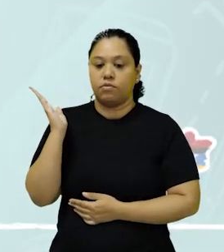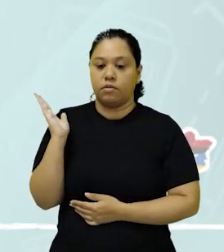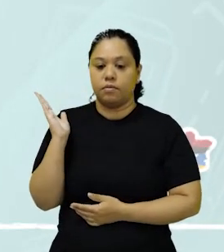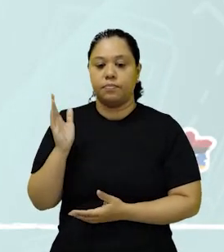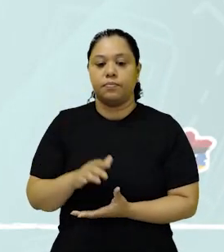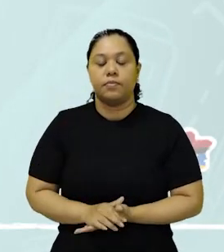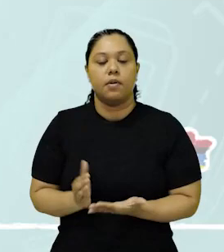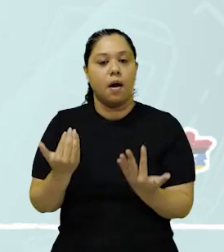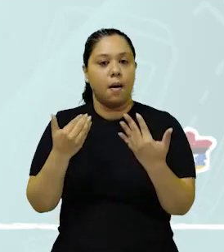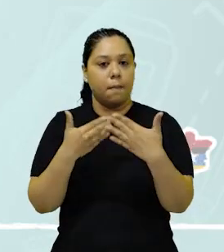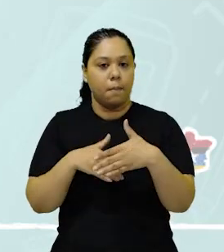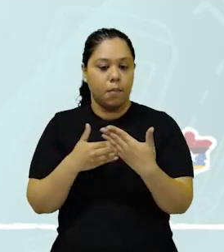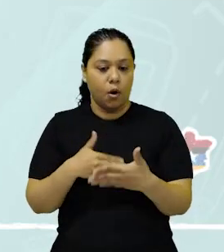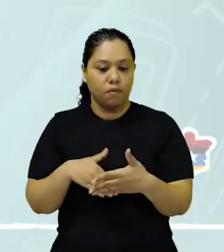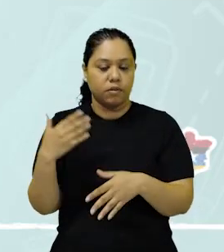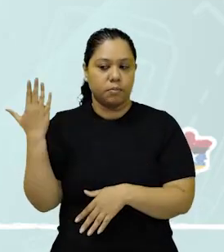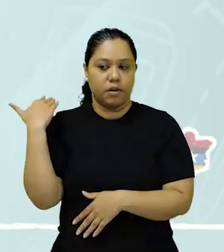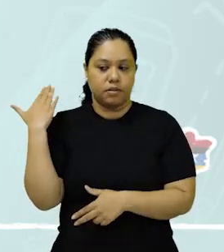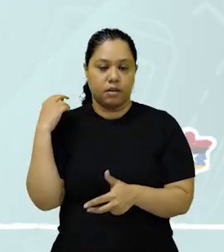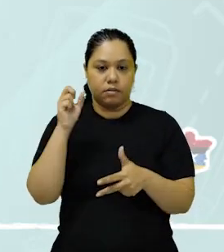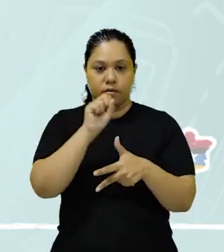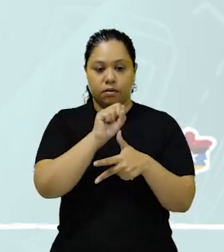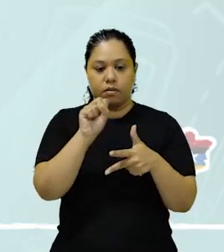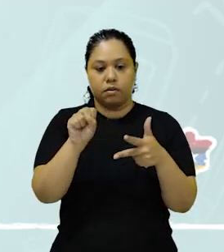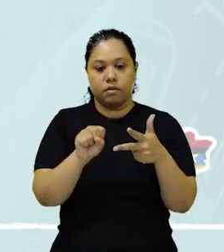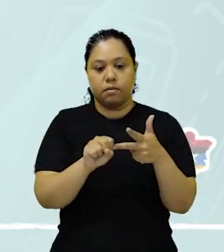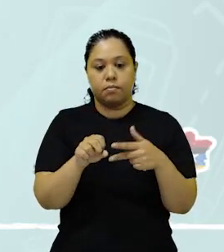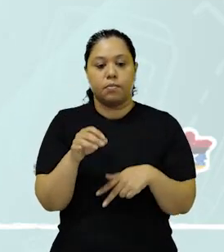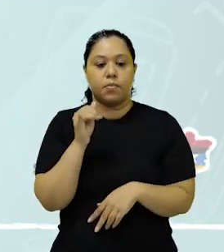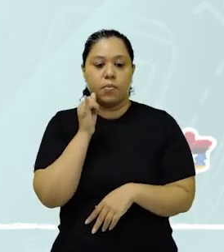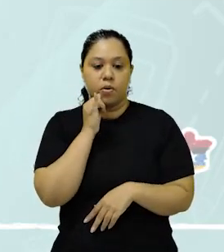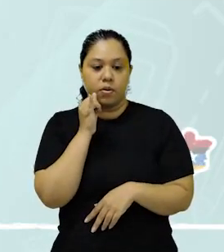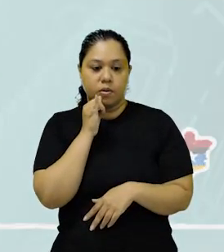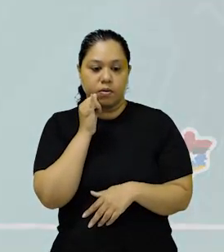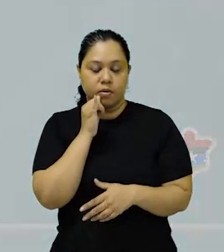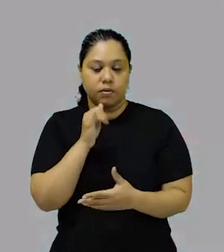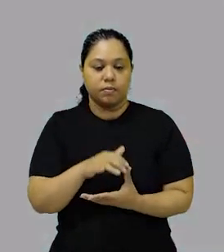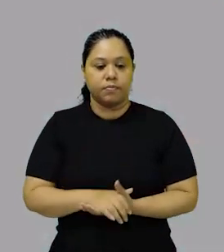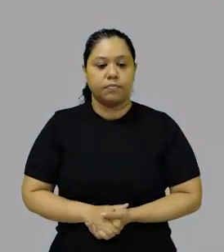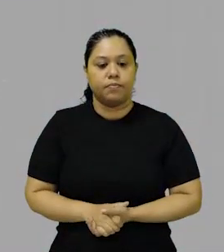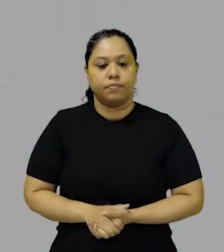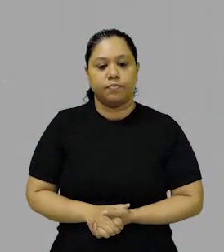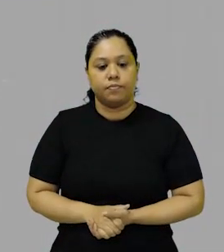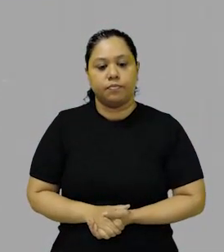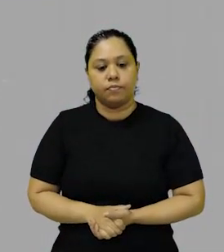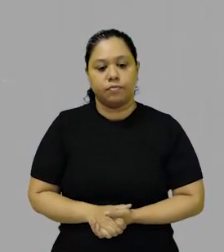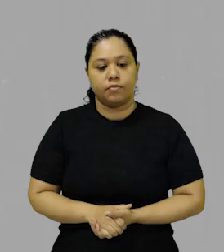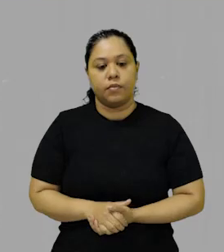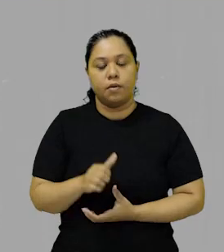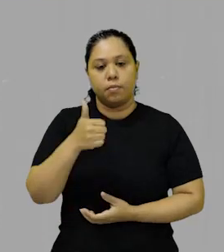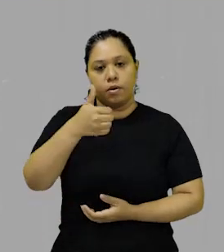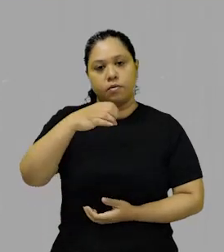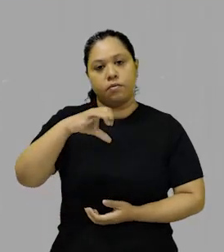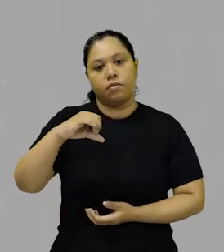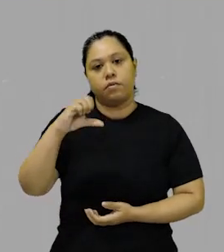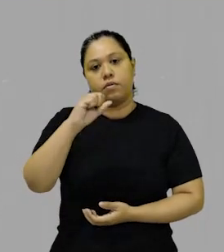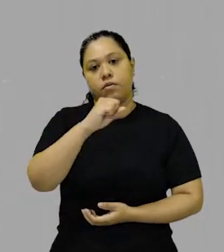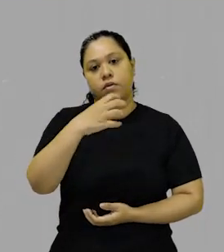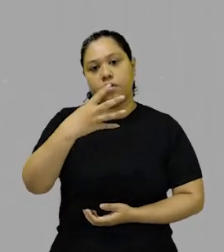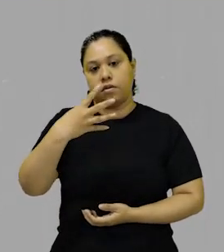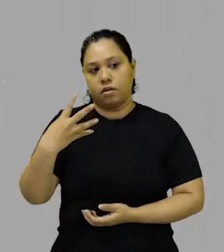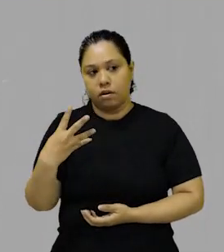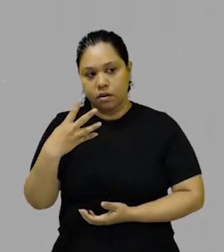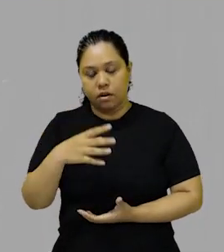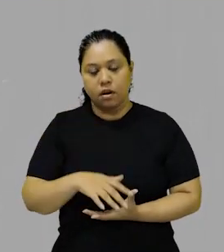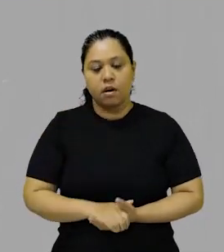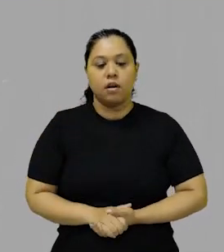recortes de provas anteriores do Enem. Então, aqui, por exemplo, 1984 é um fragmento de um romance